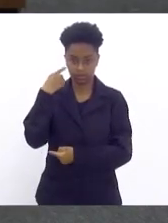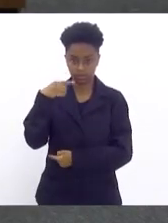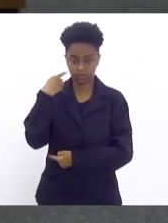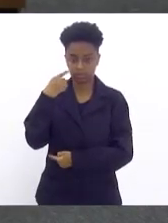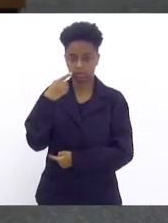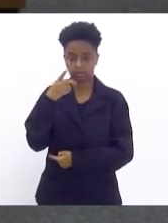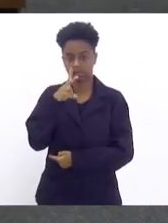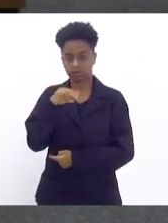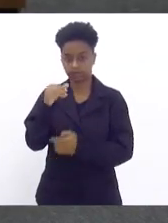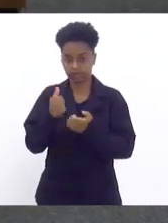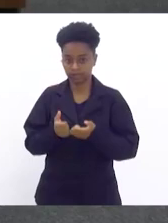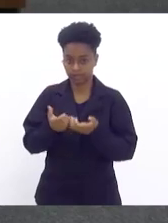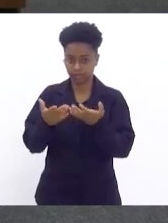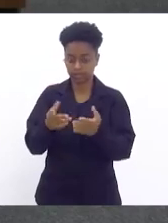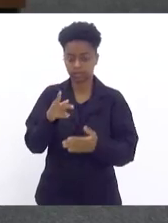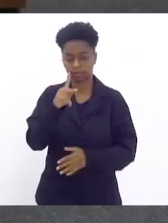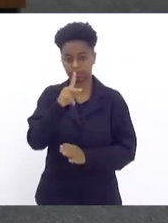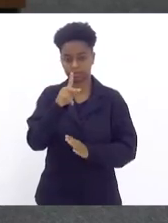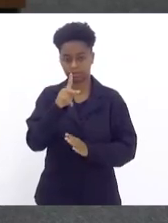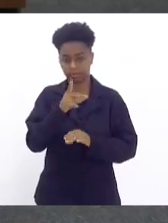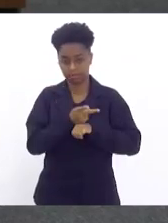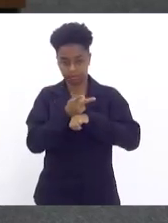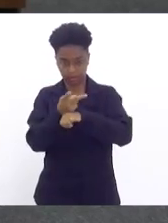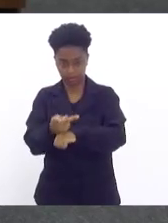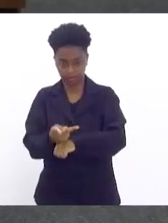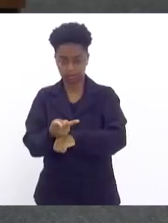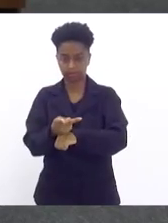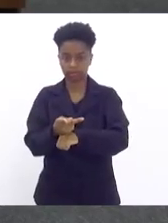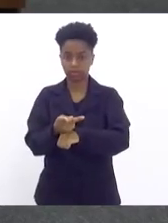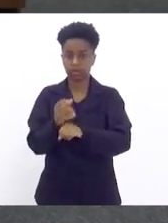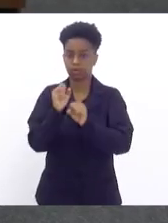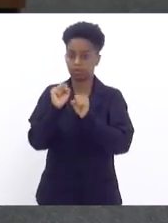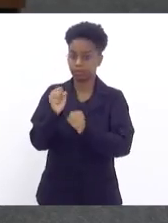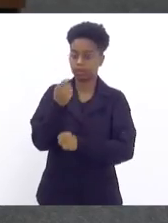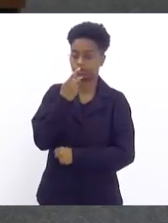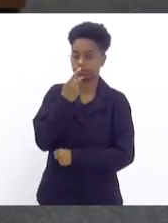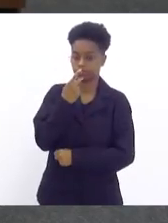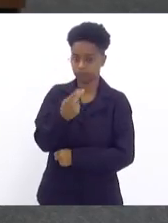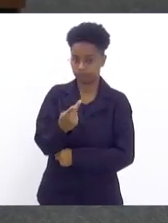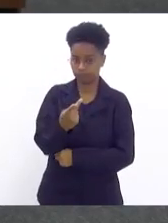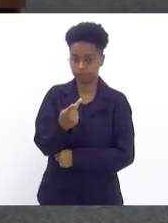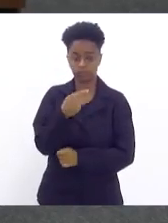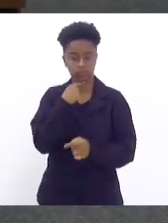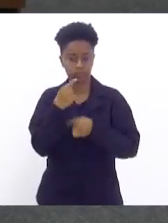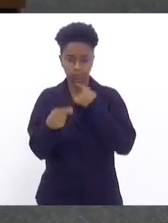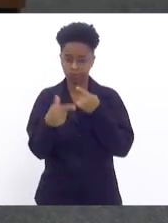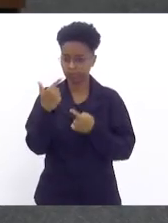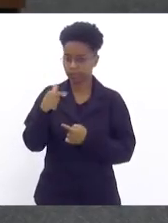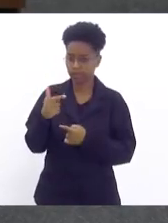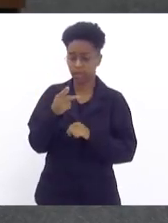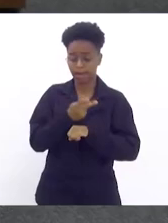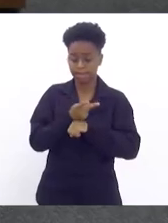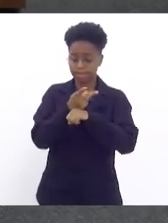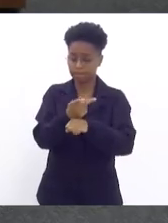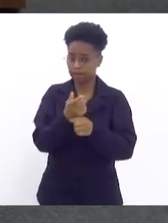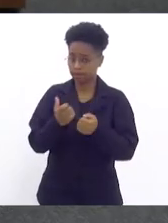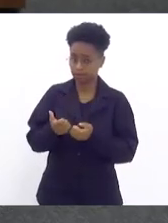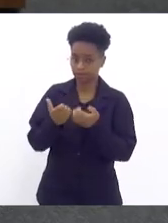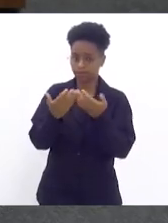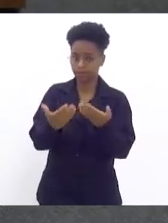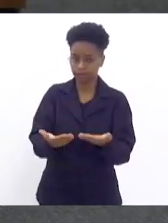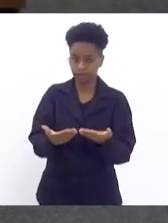este prêmio poderá dizer Sem dúvida alguma este prêmio está sendo concedido